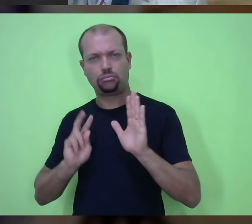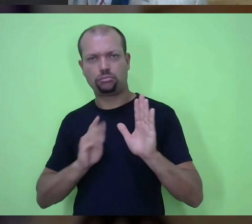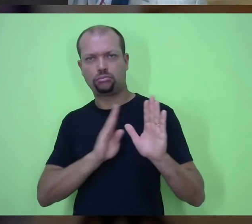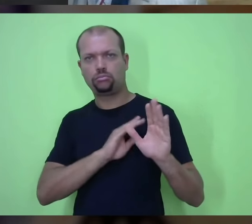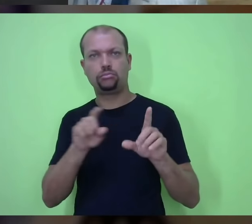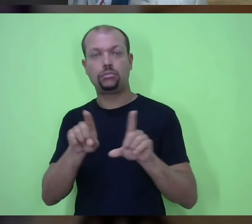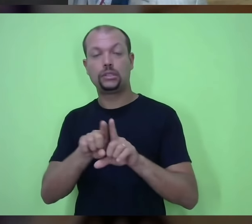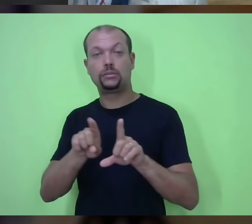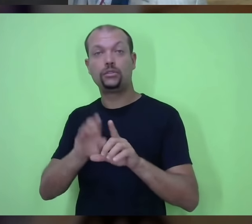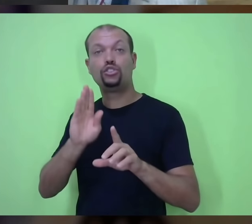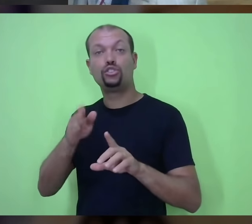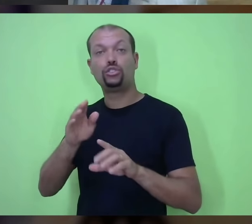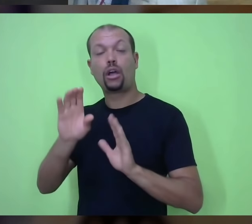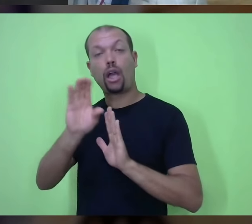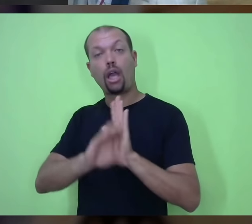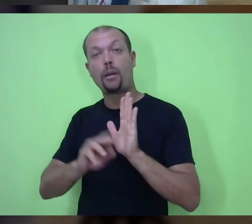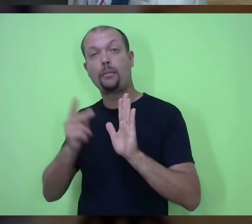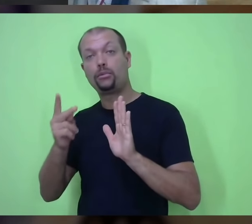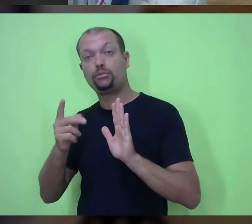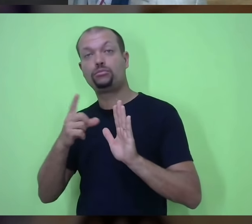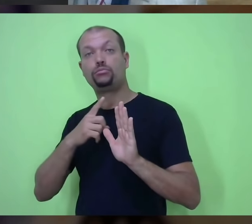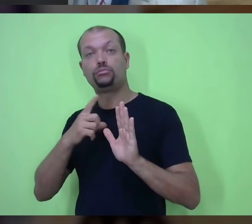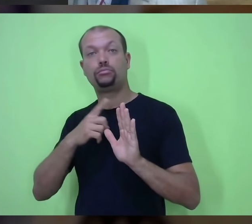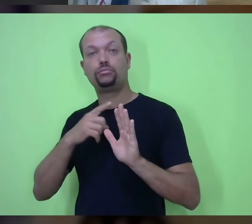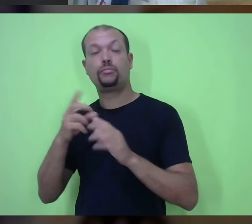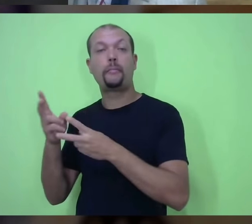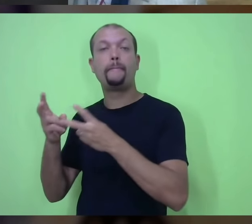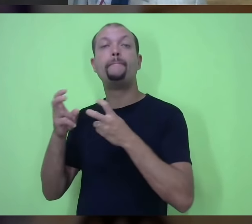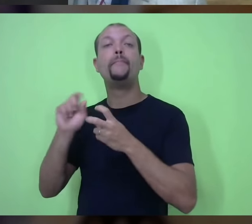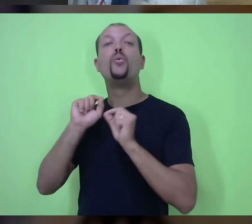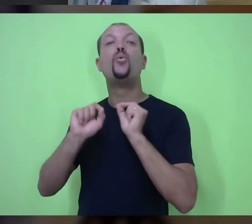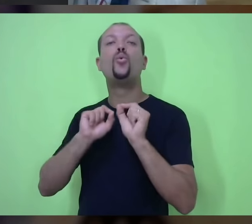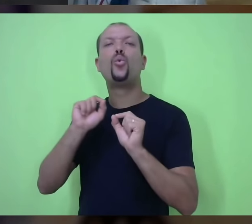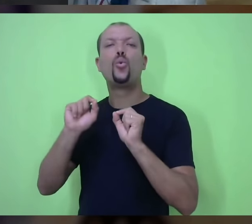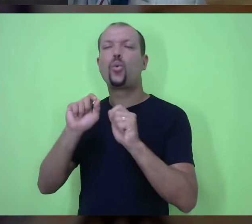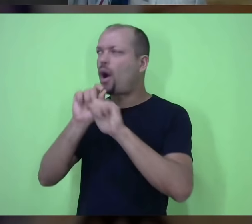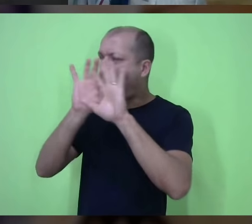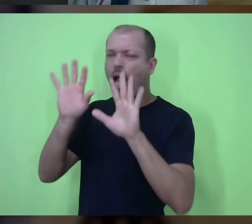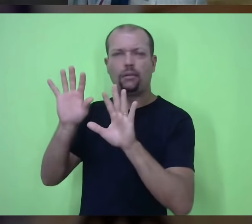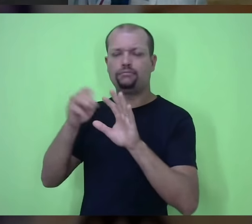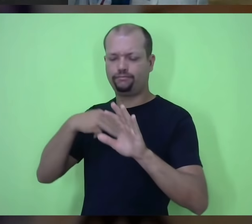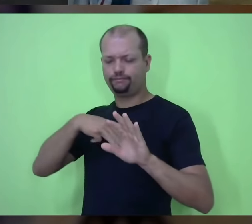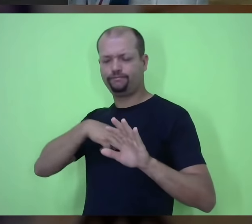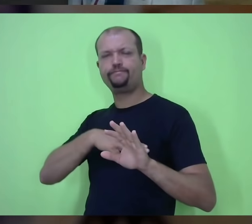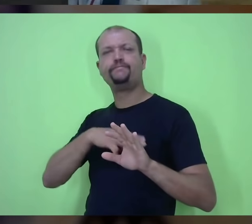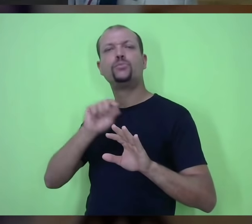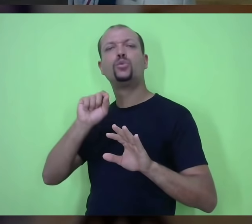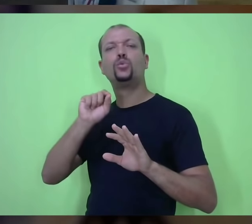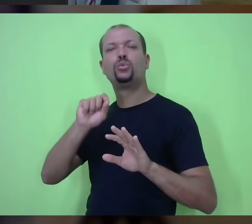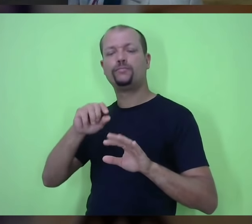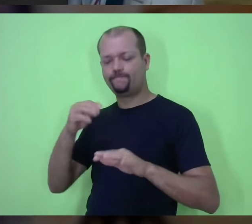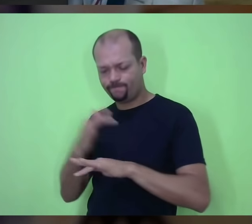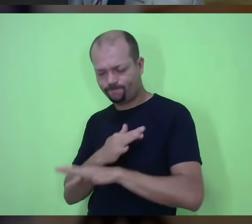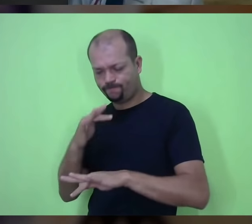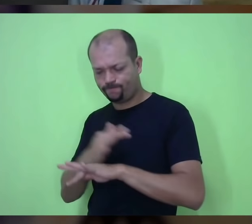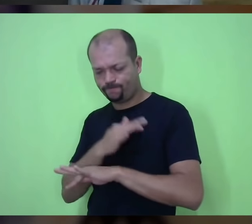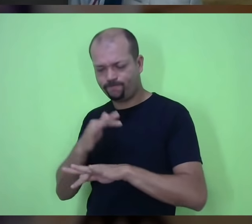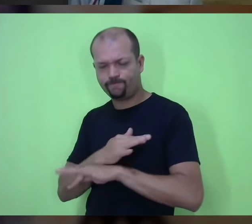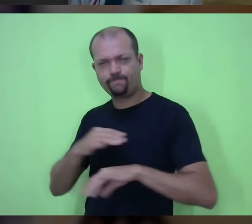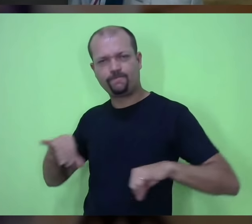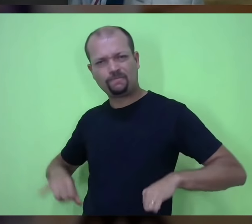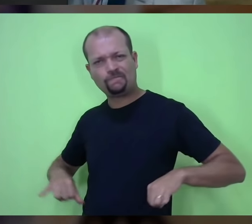Hebreus, mas a gente já no capítulo 2 percebe claramente o quê? Agora, o ministério do